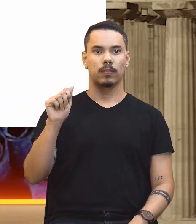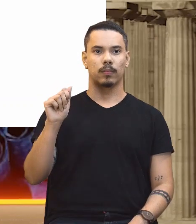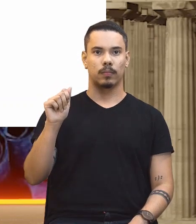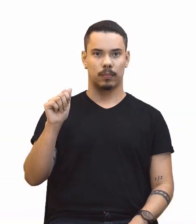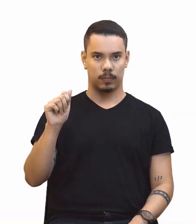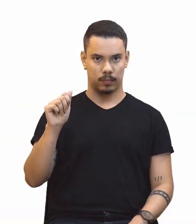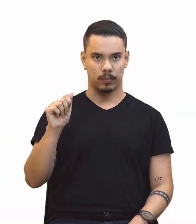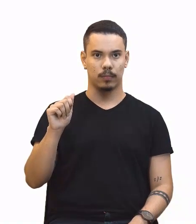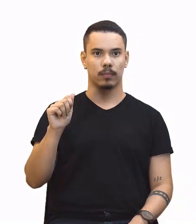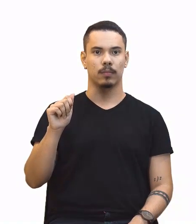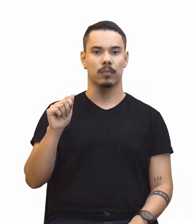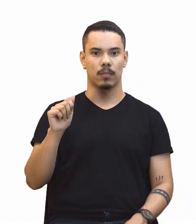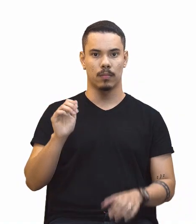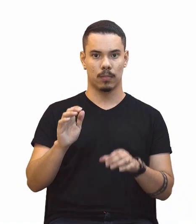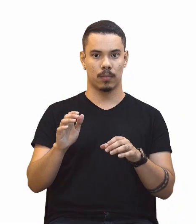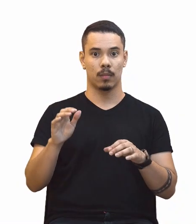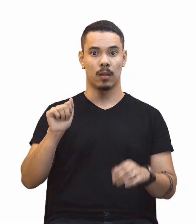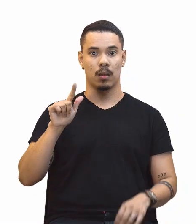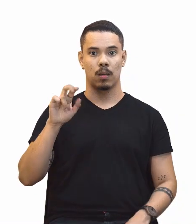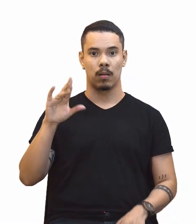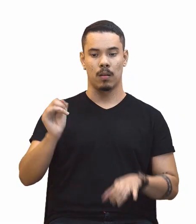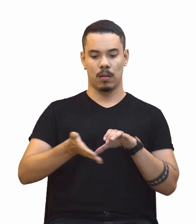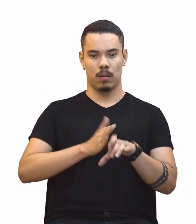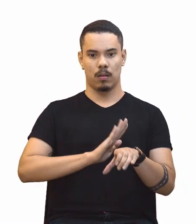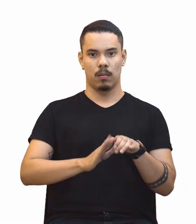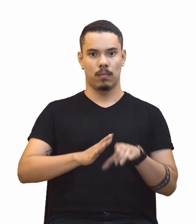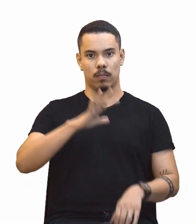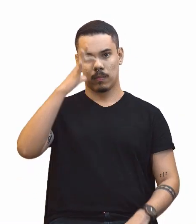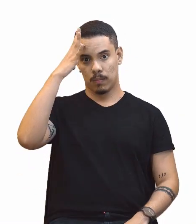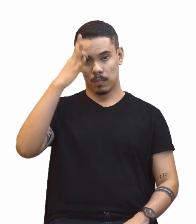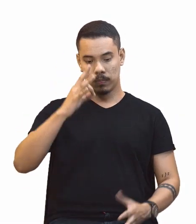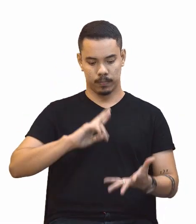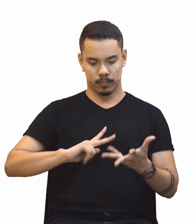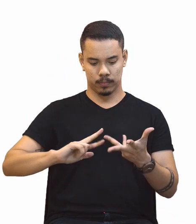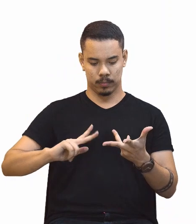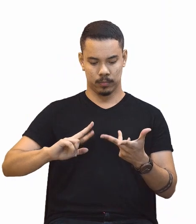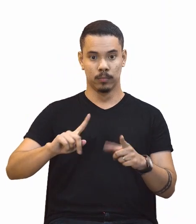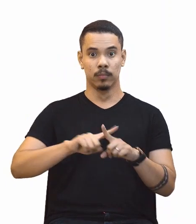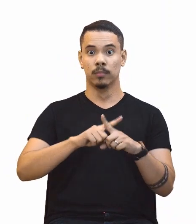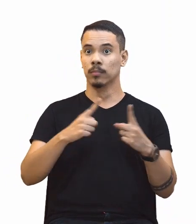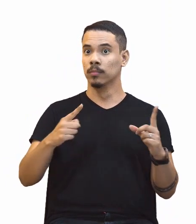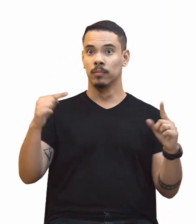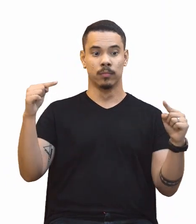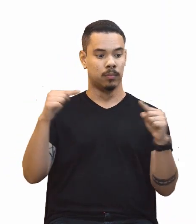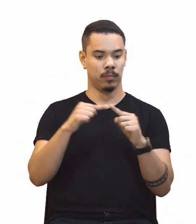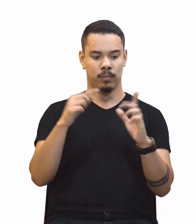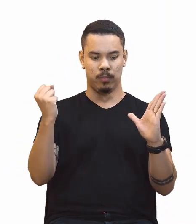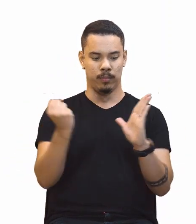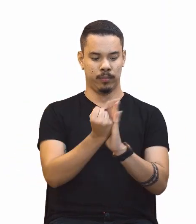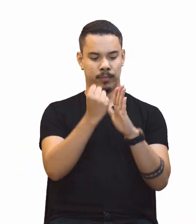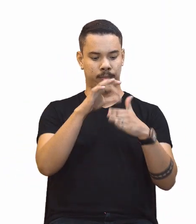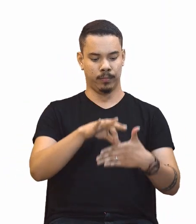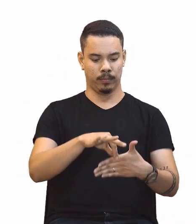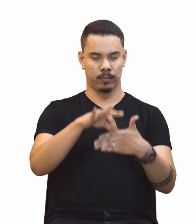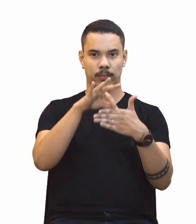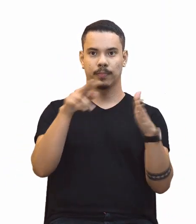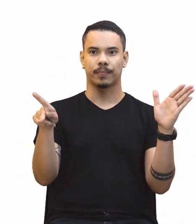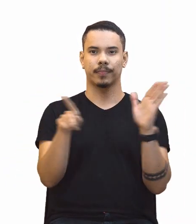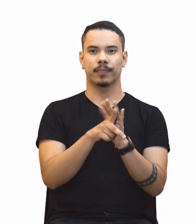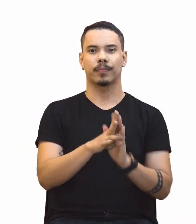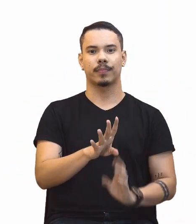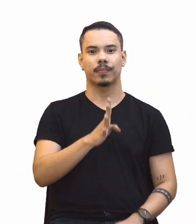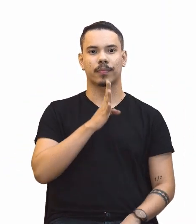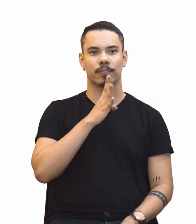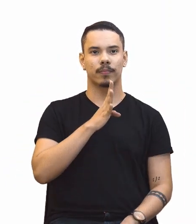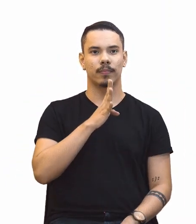A alegoria da caverna, ela recebe diversas interpretações, mas a que mais se destaca está no plano do conhecimento